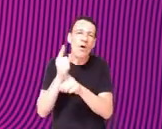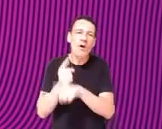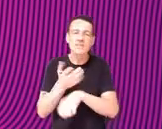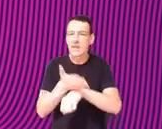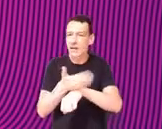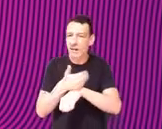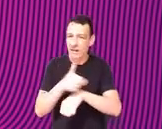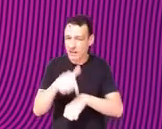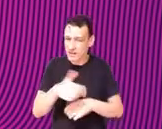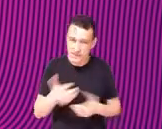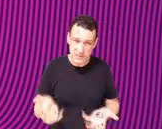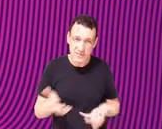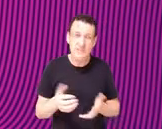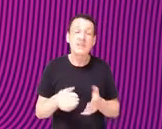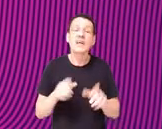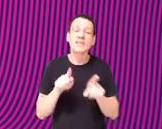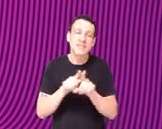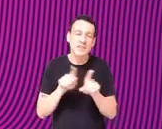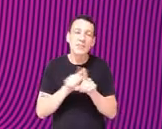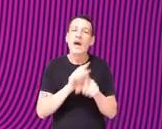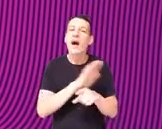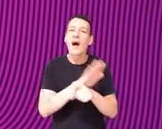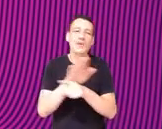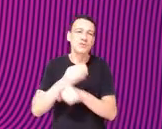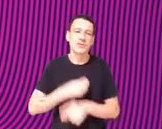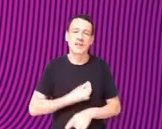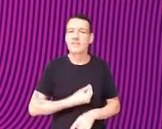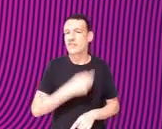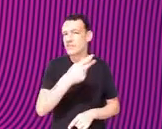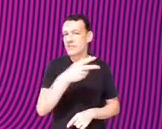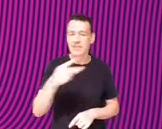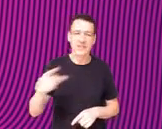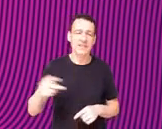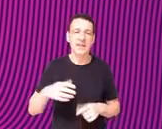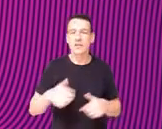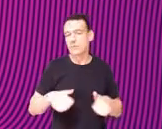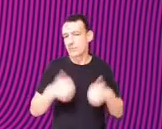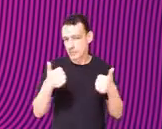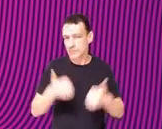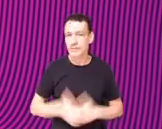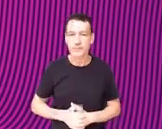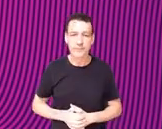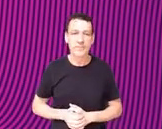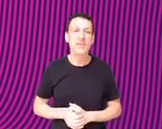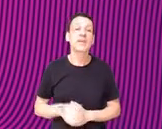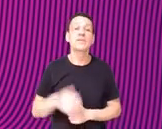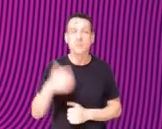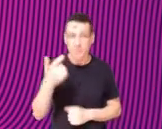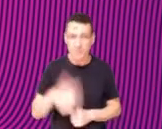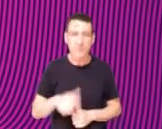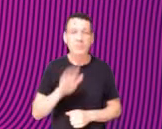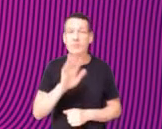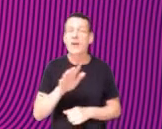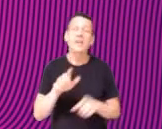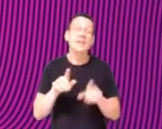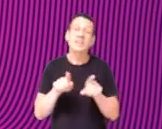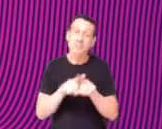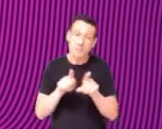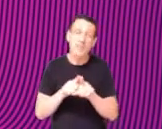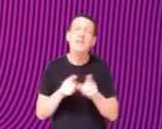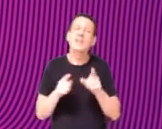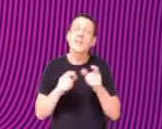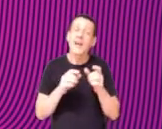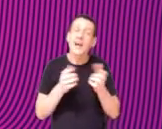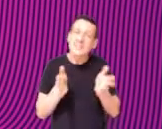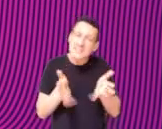o prognóstico dos pacientes. Em terceiro lugar, melhorar a aderência à medicação